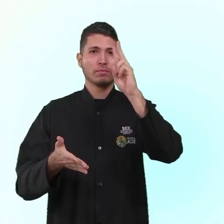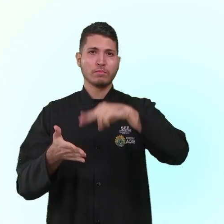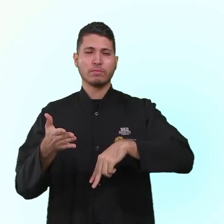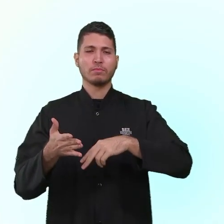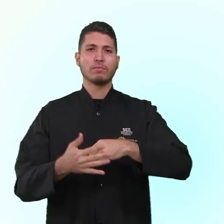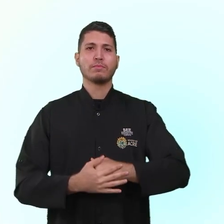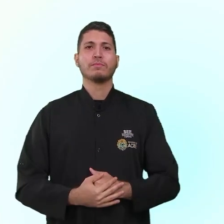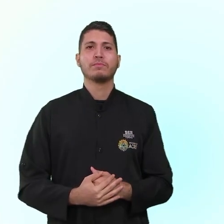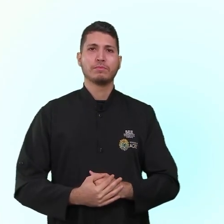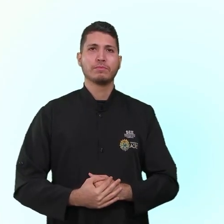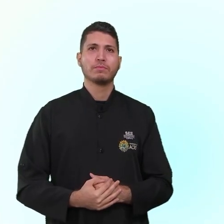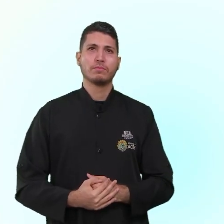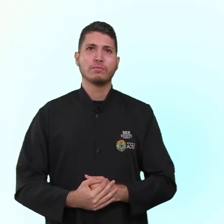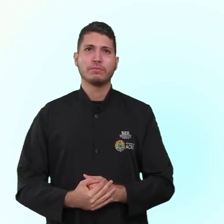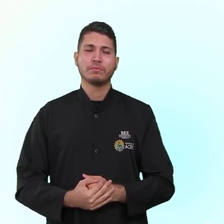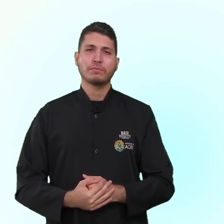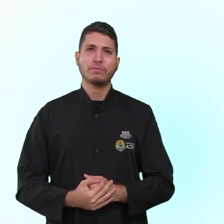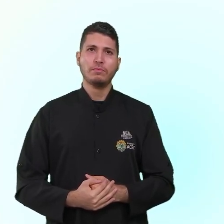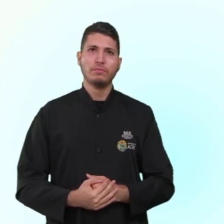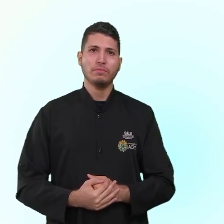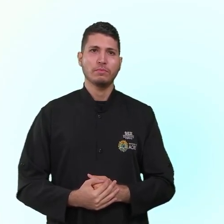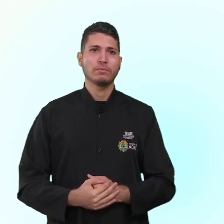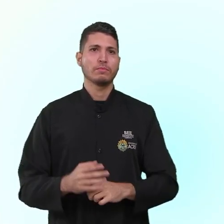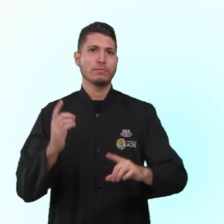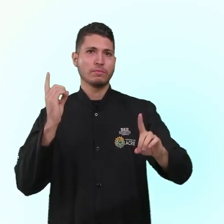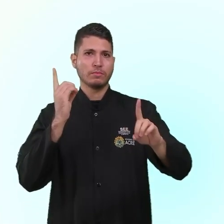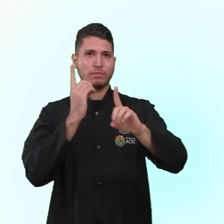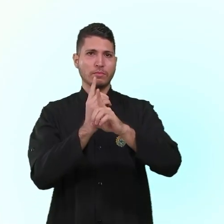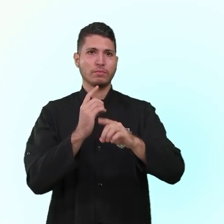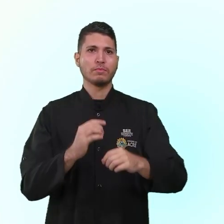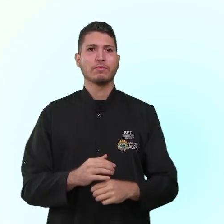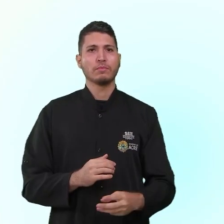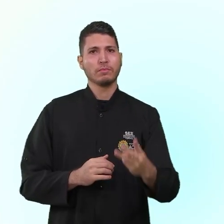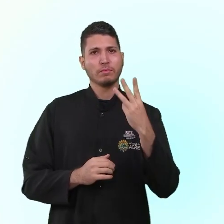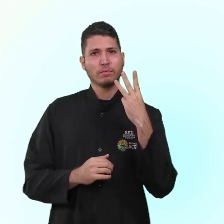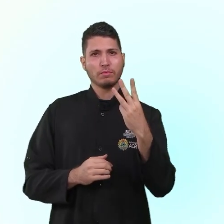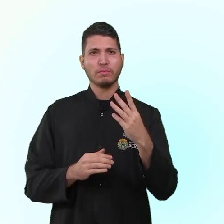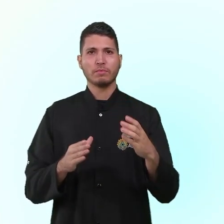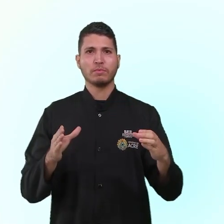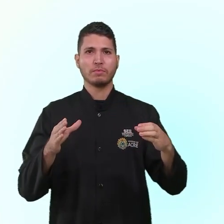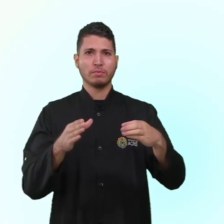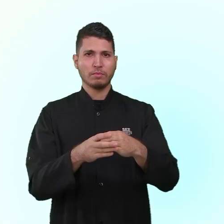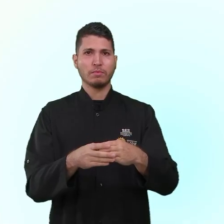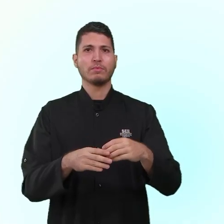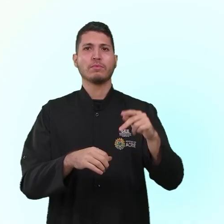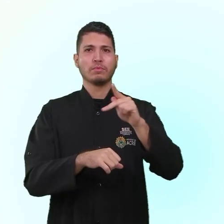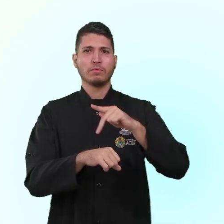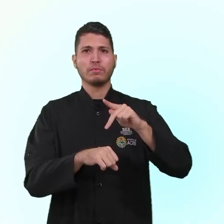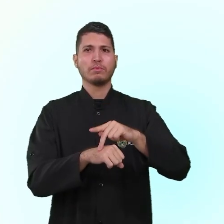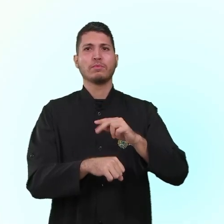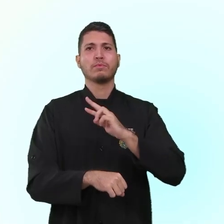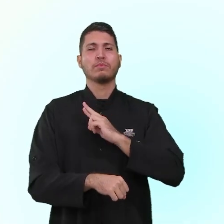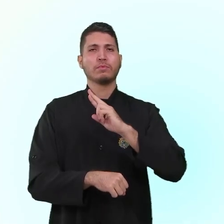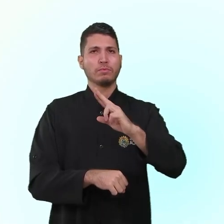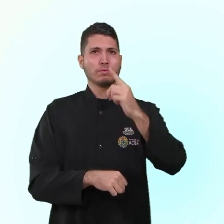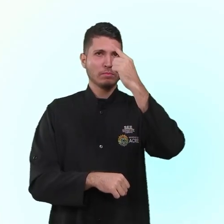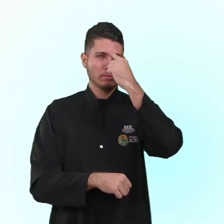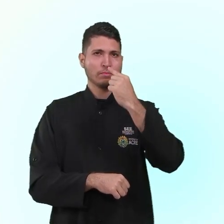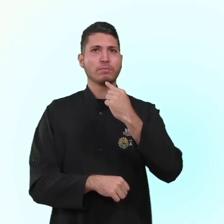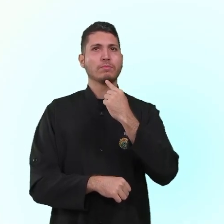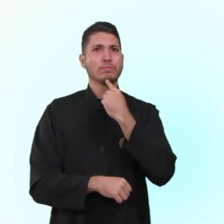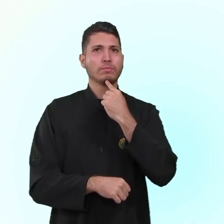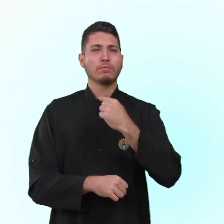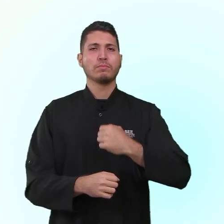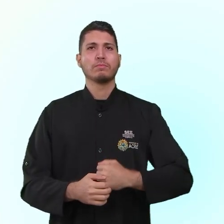essa atividade. Diz o seguinte: identifique os 3 grupos de países representados nas